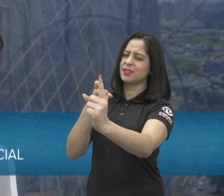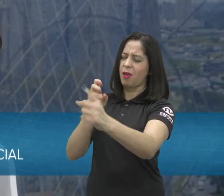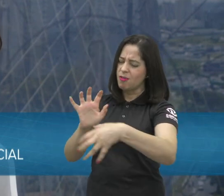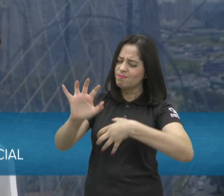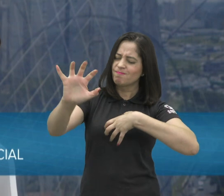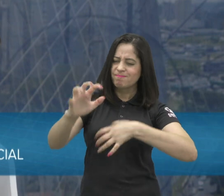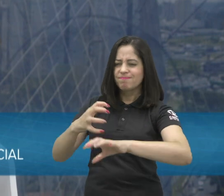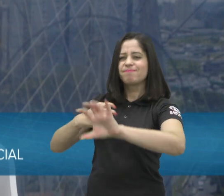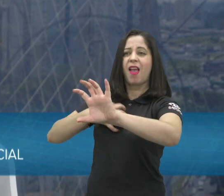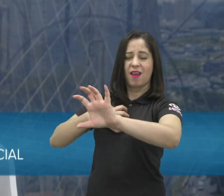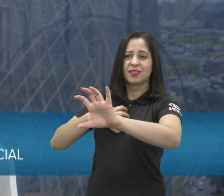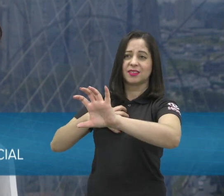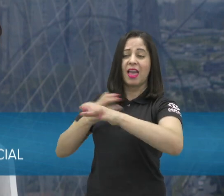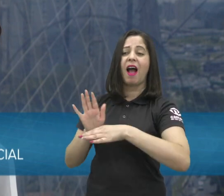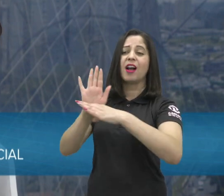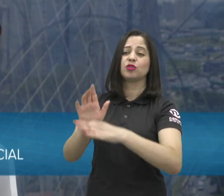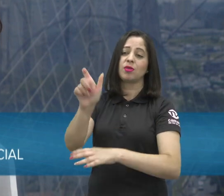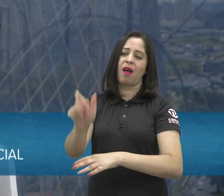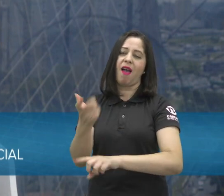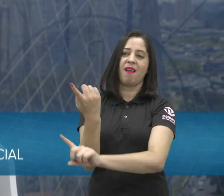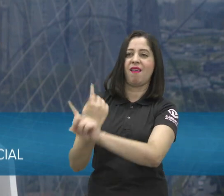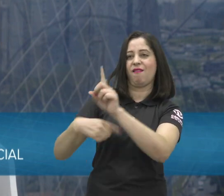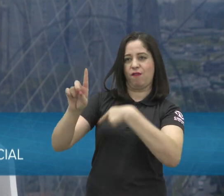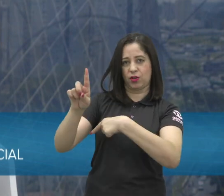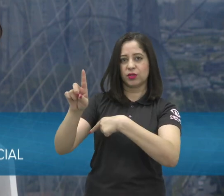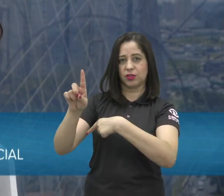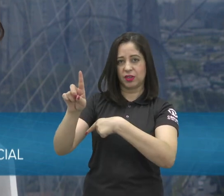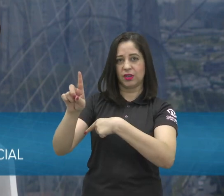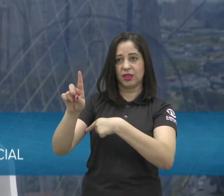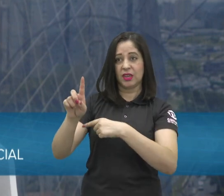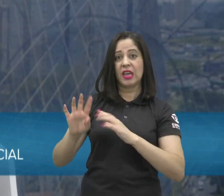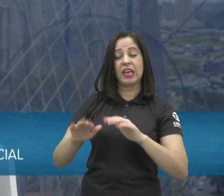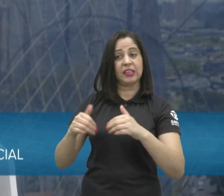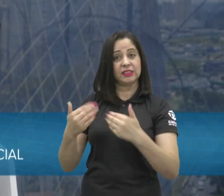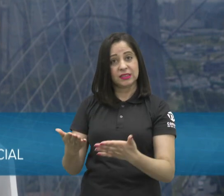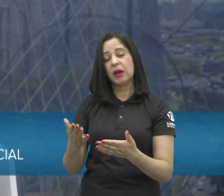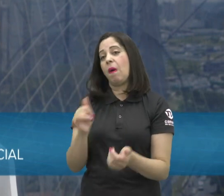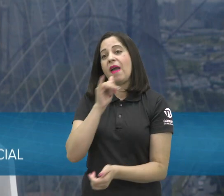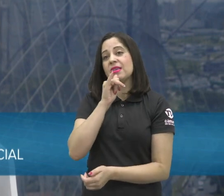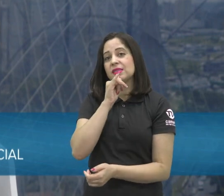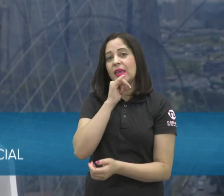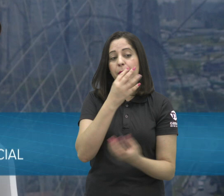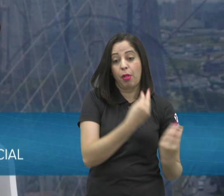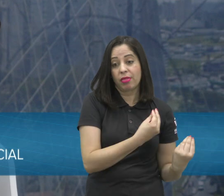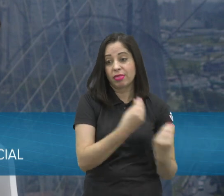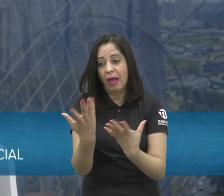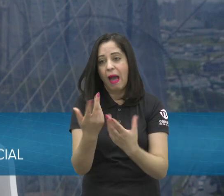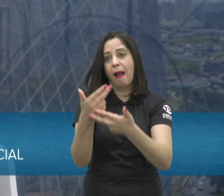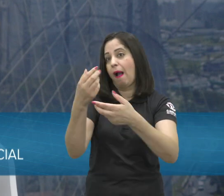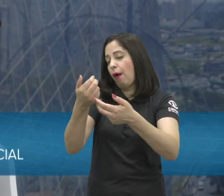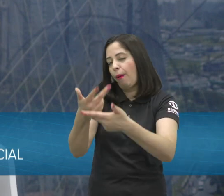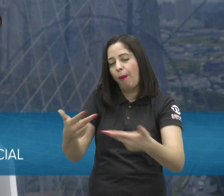levá-lo à cidadania. Então, pode vir através da solidariedade de uma forma de um bem material, de um